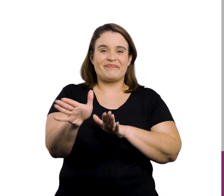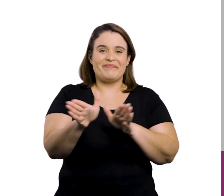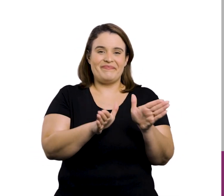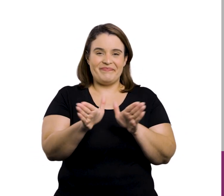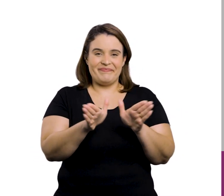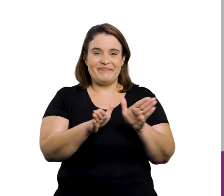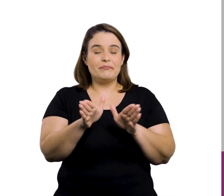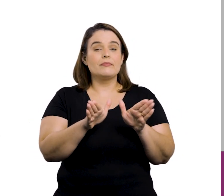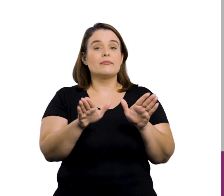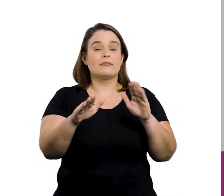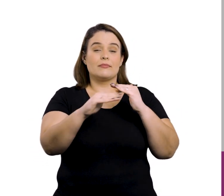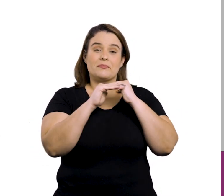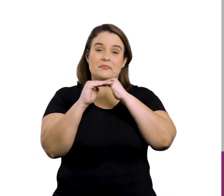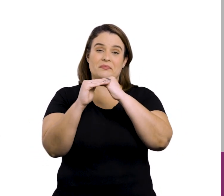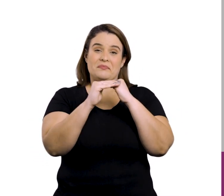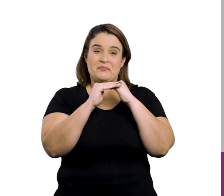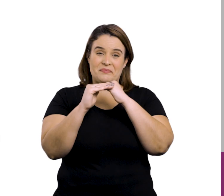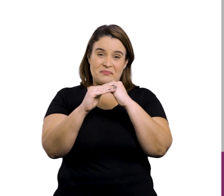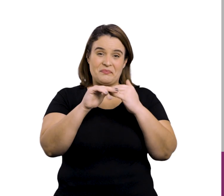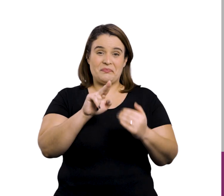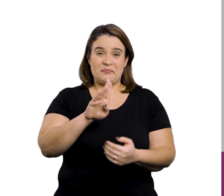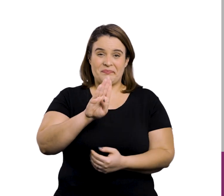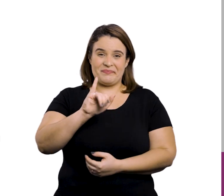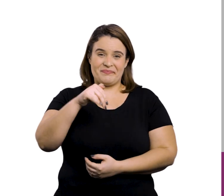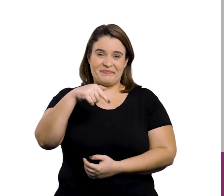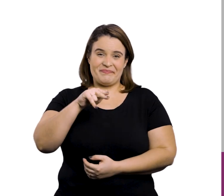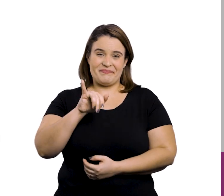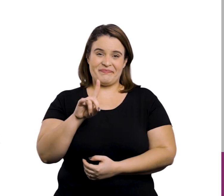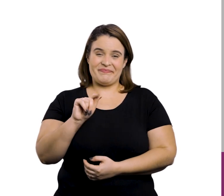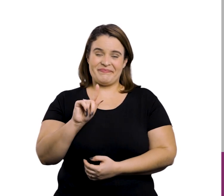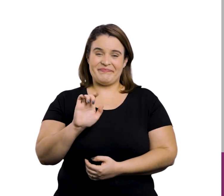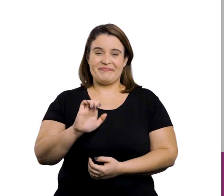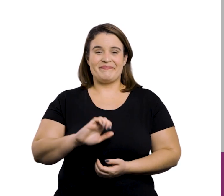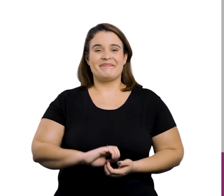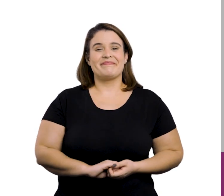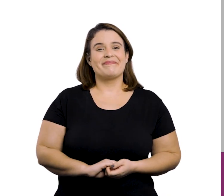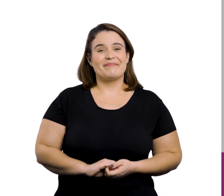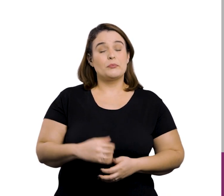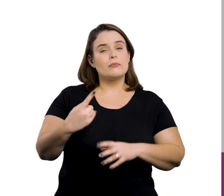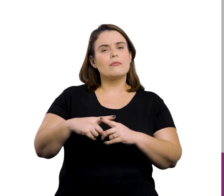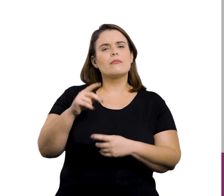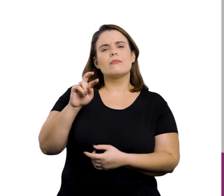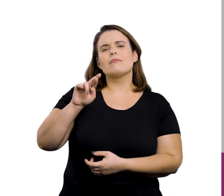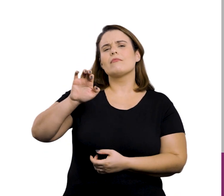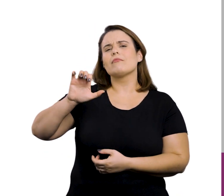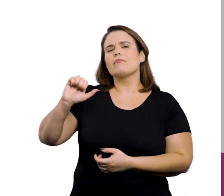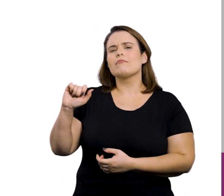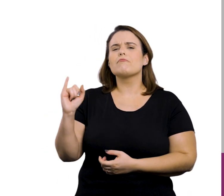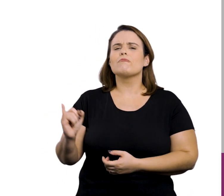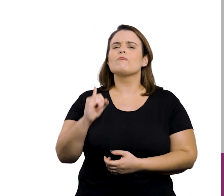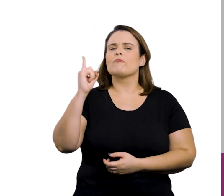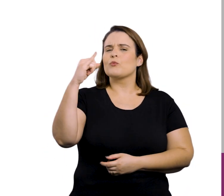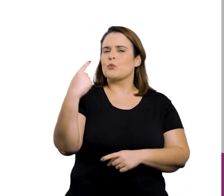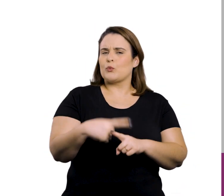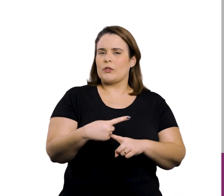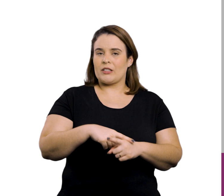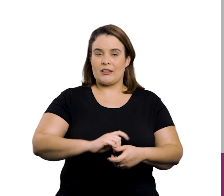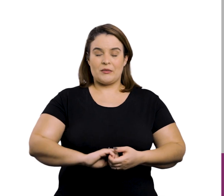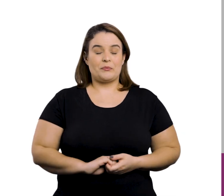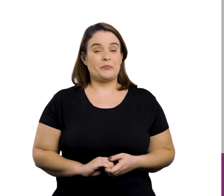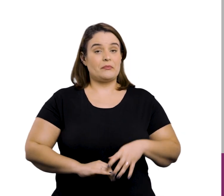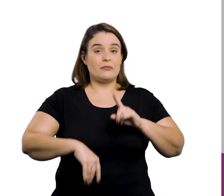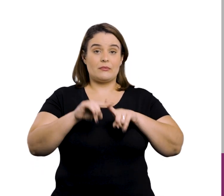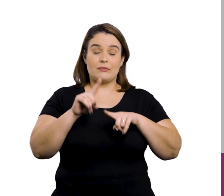inclusão, acessibilidade, equidade e ubiquidade. Por que os REA são tão importantes?